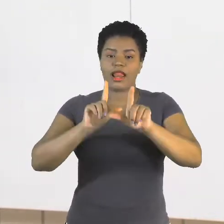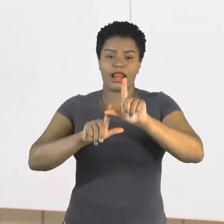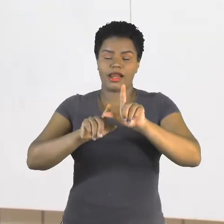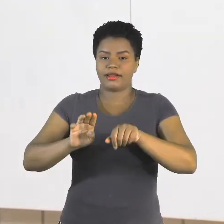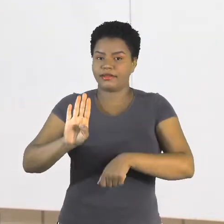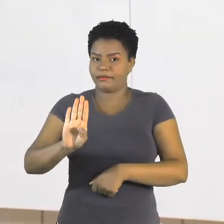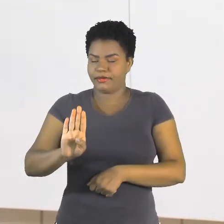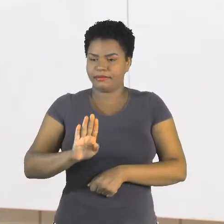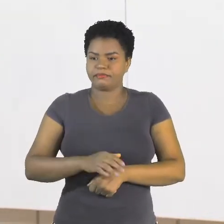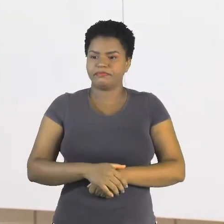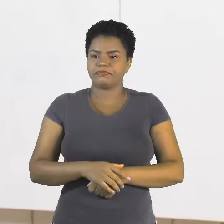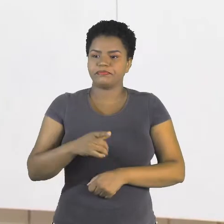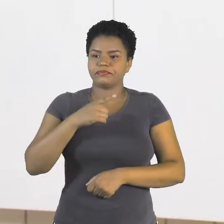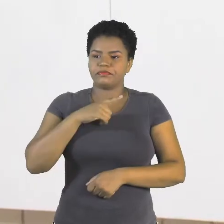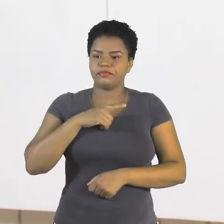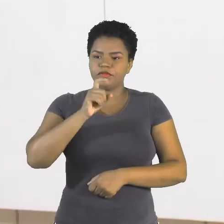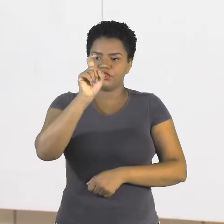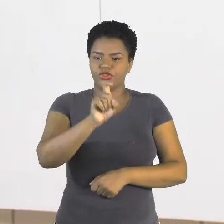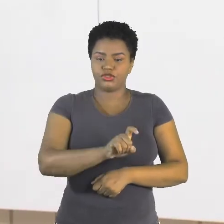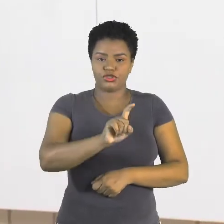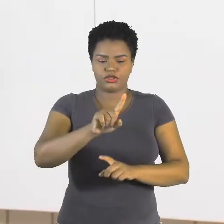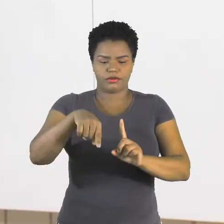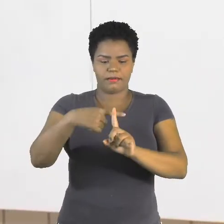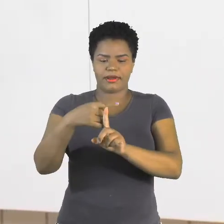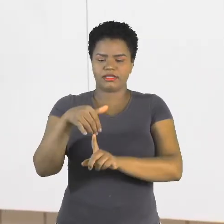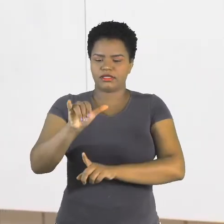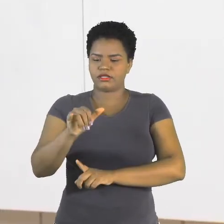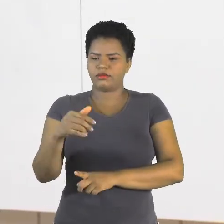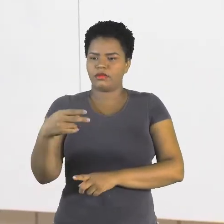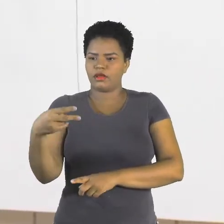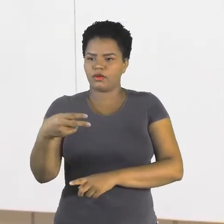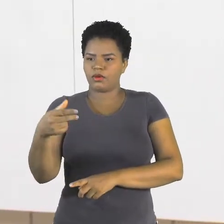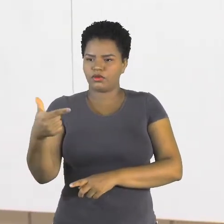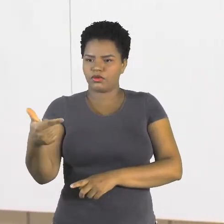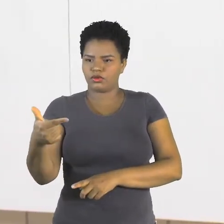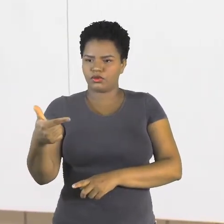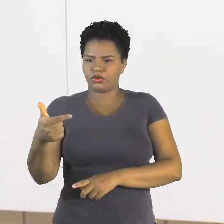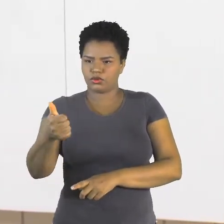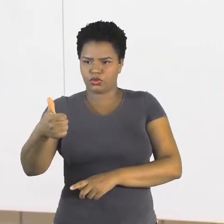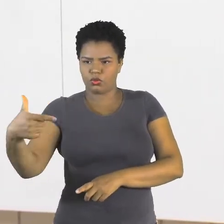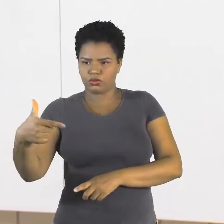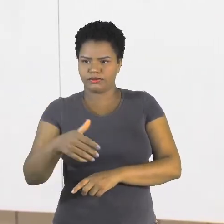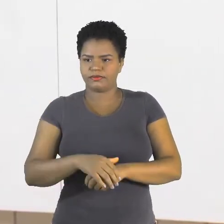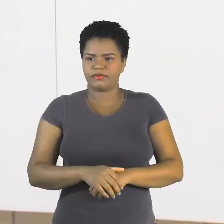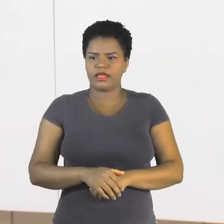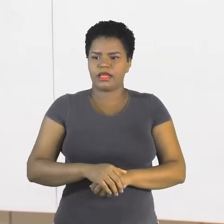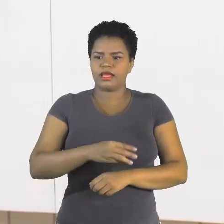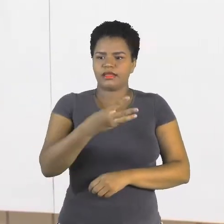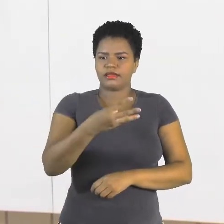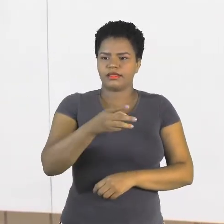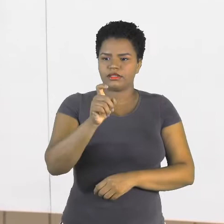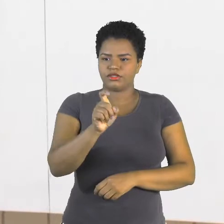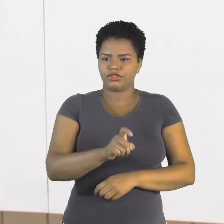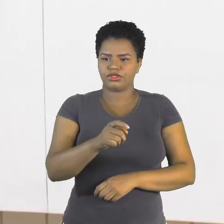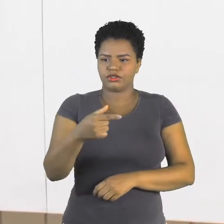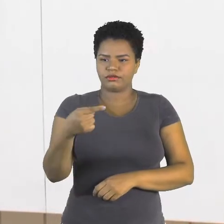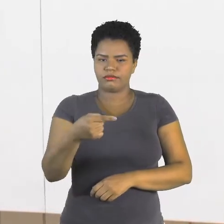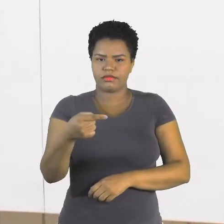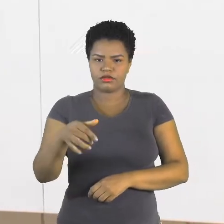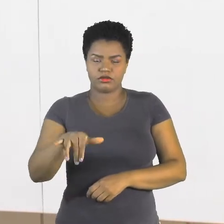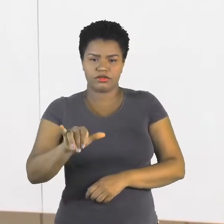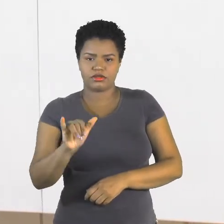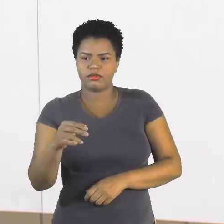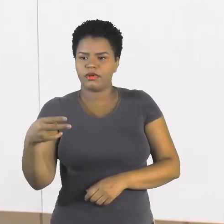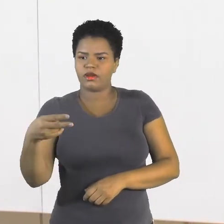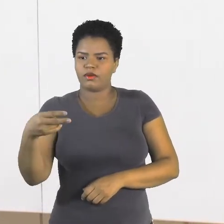ó, x mais y é igual a 12. 3x menos y é igual a 20. Mesmo